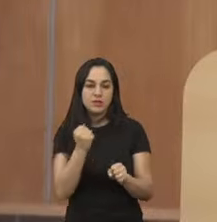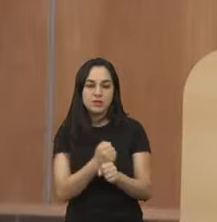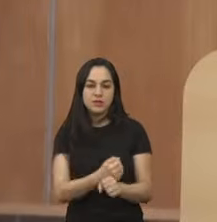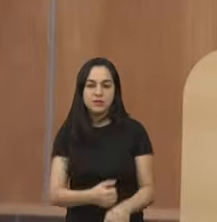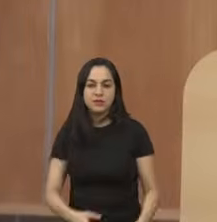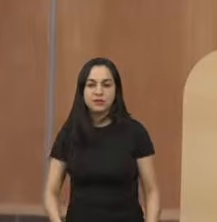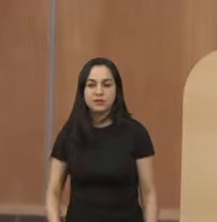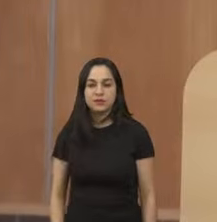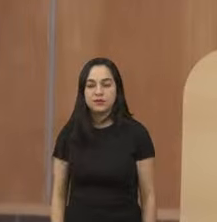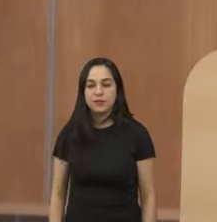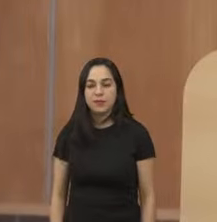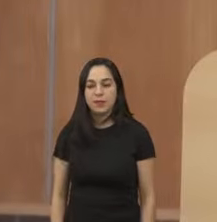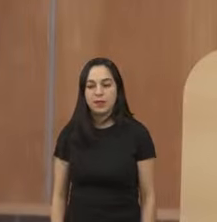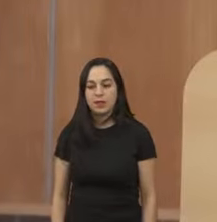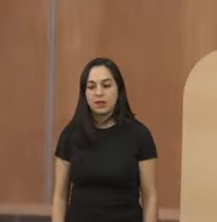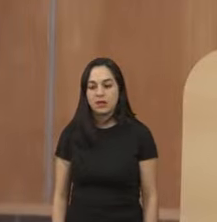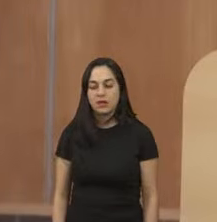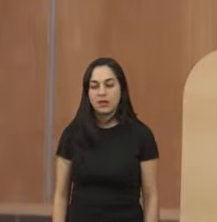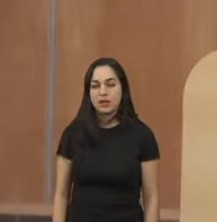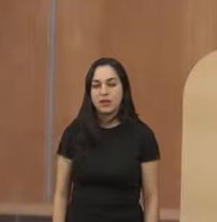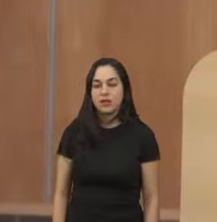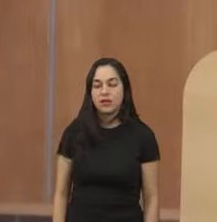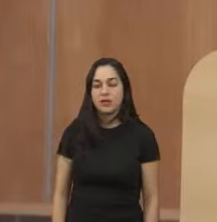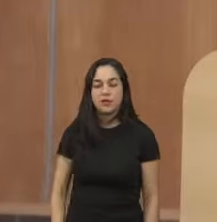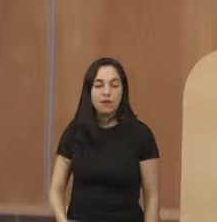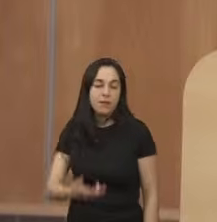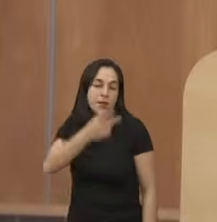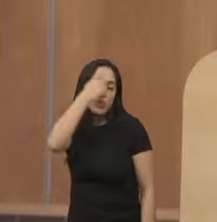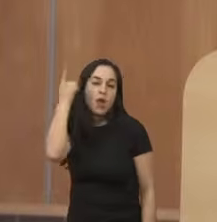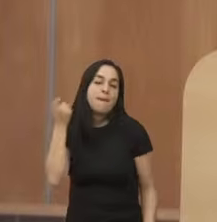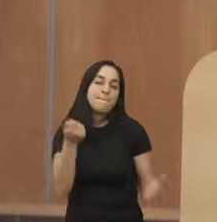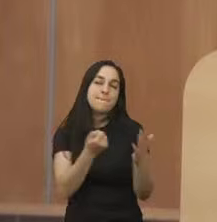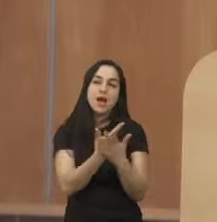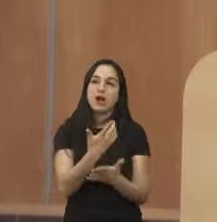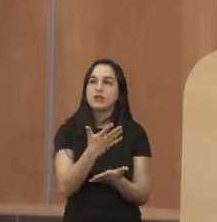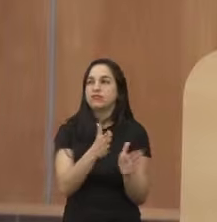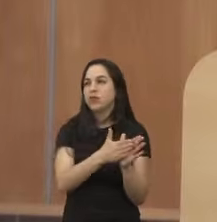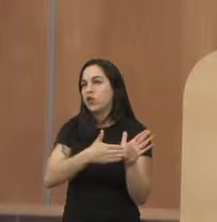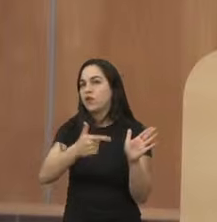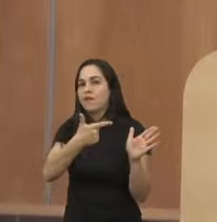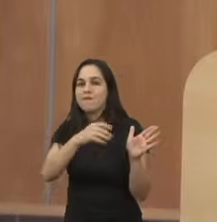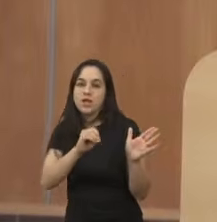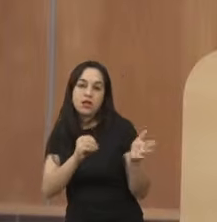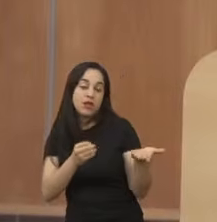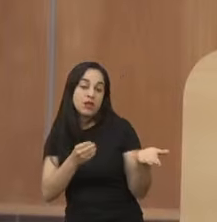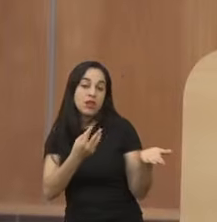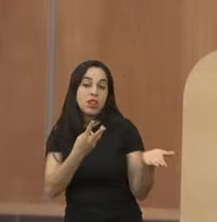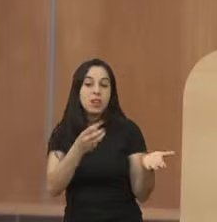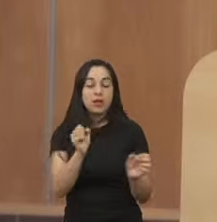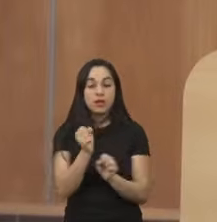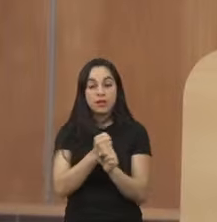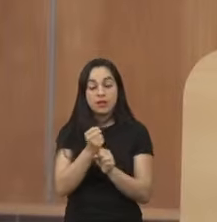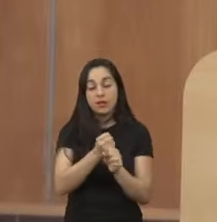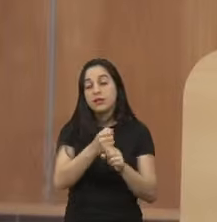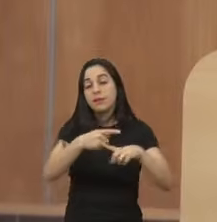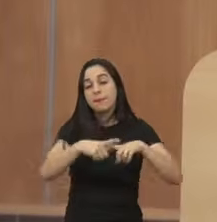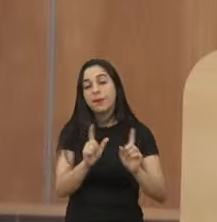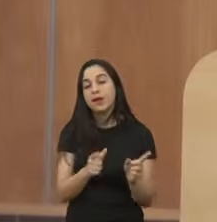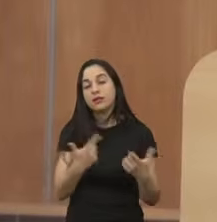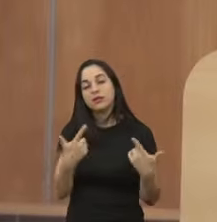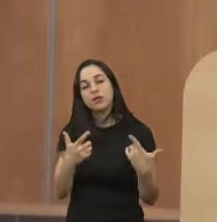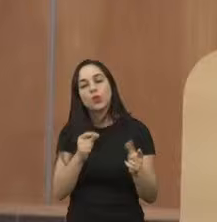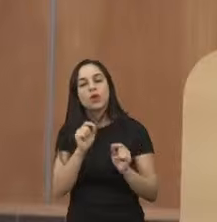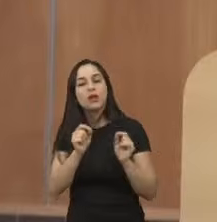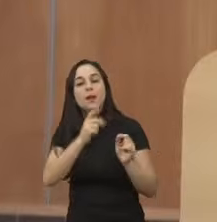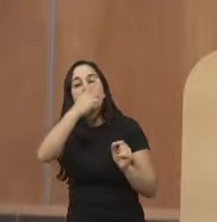Caixa Econômica Federal, financiam por 20, 30 anos, mas não tem aí a questão das construções, né, que são pessoas da faixa